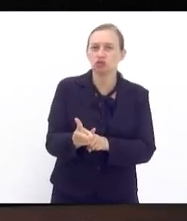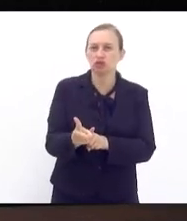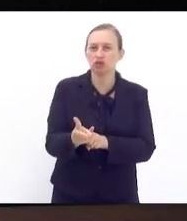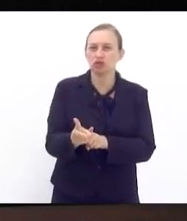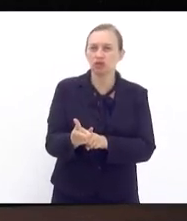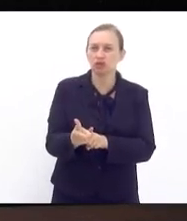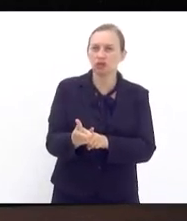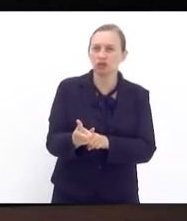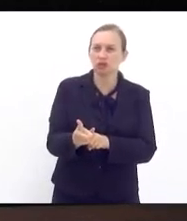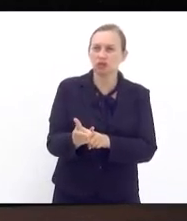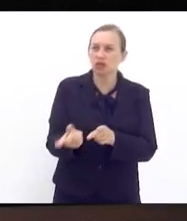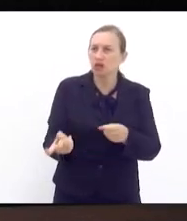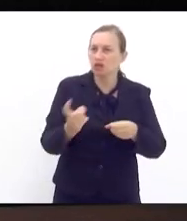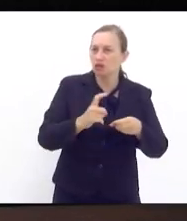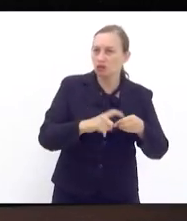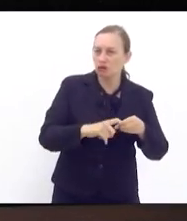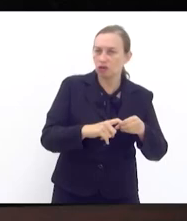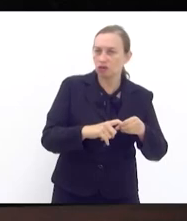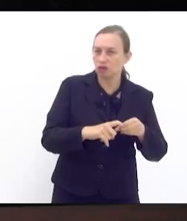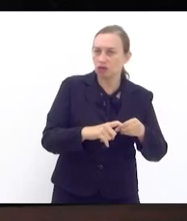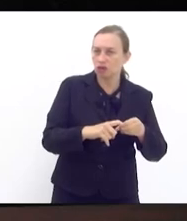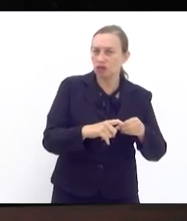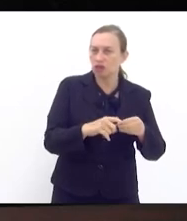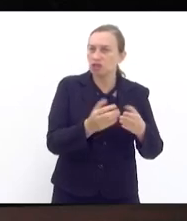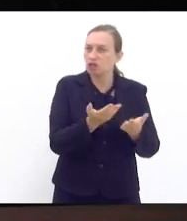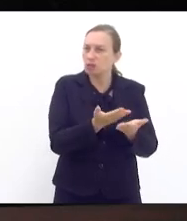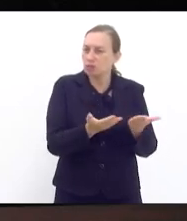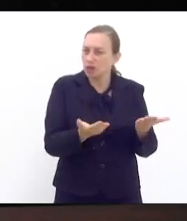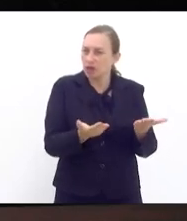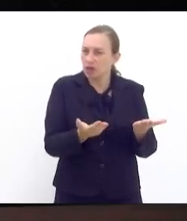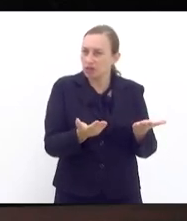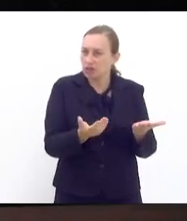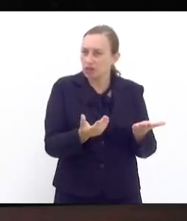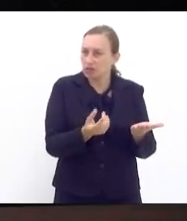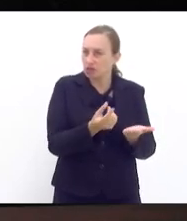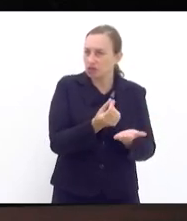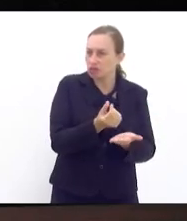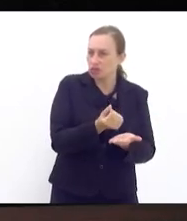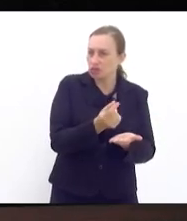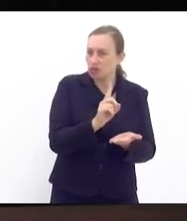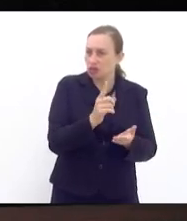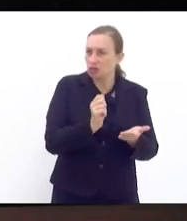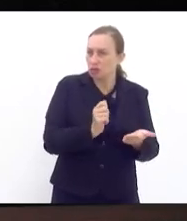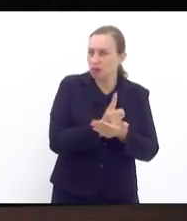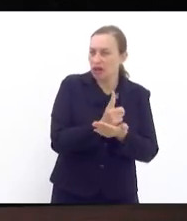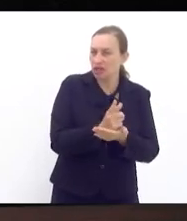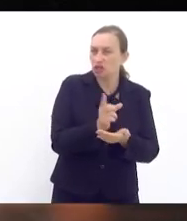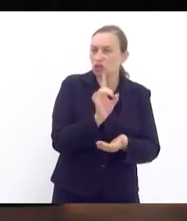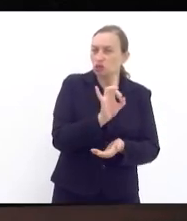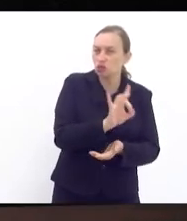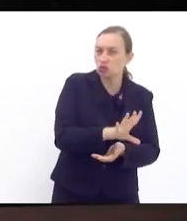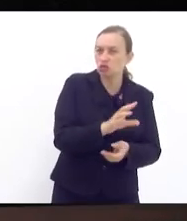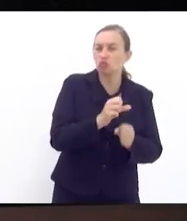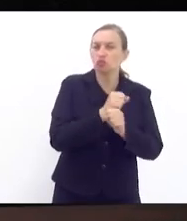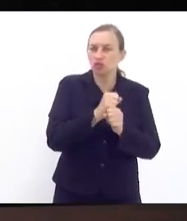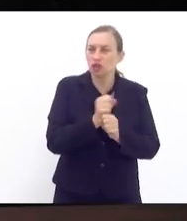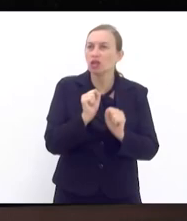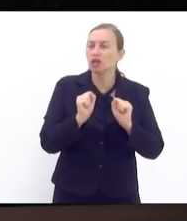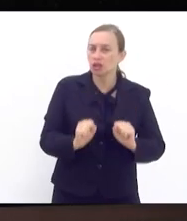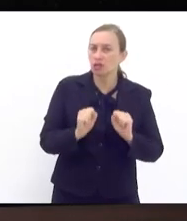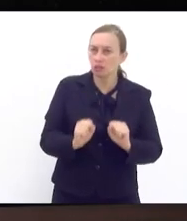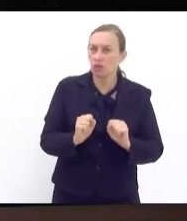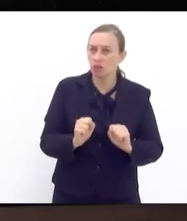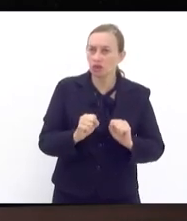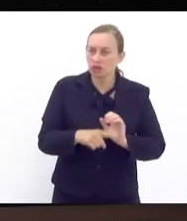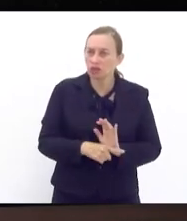garanta a reposição de perdas inflacionárias não efetivadas nos últimos anos e que possa viabilizar